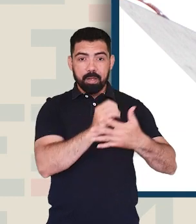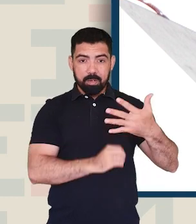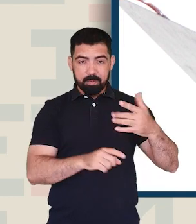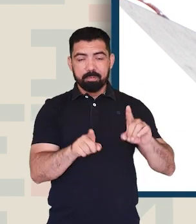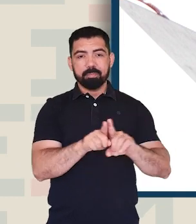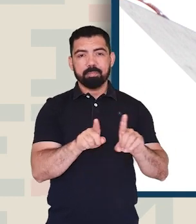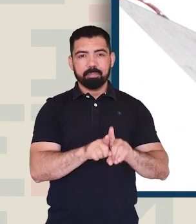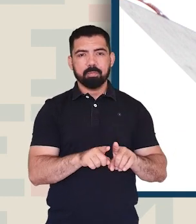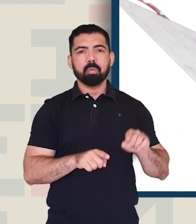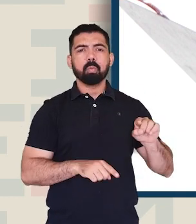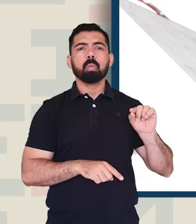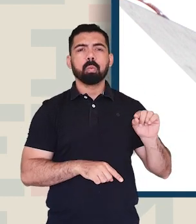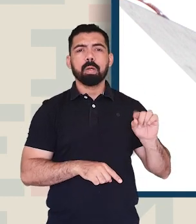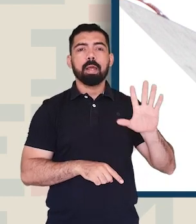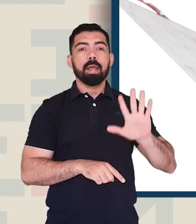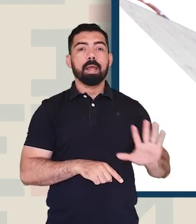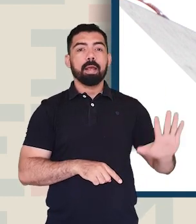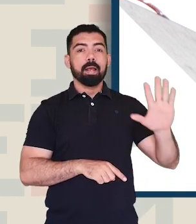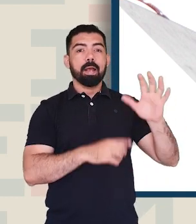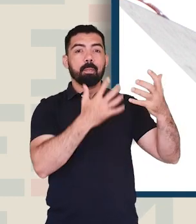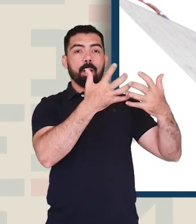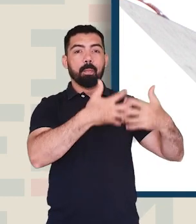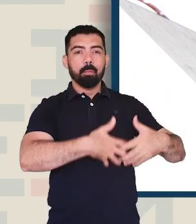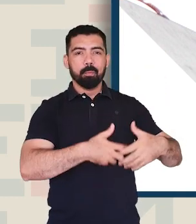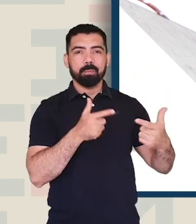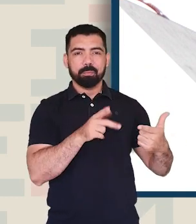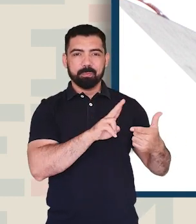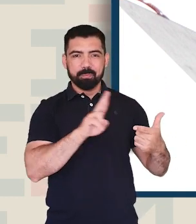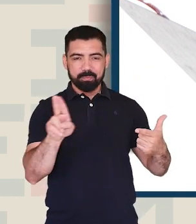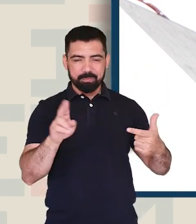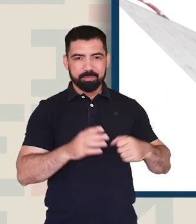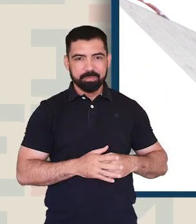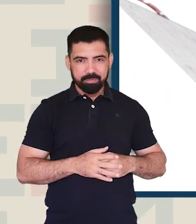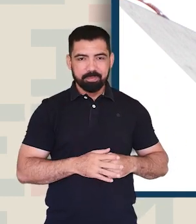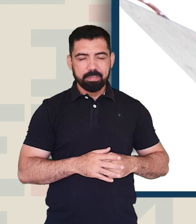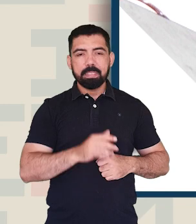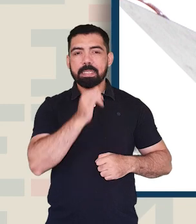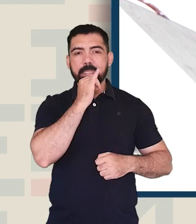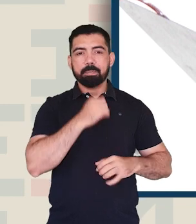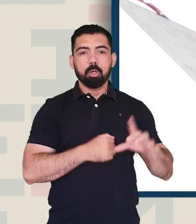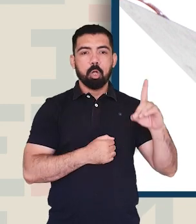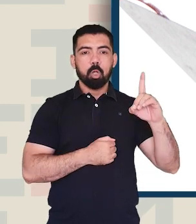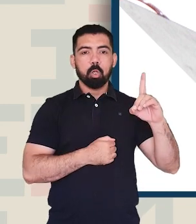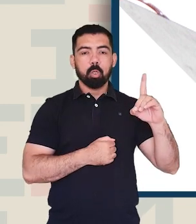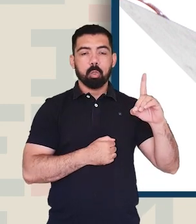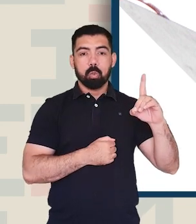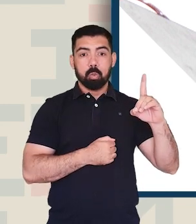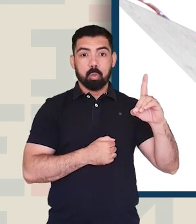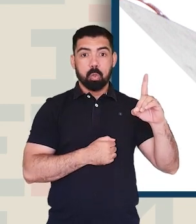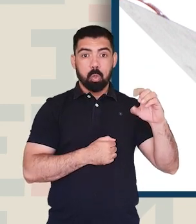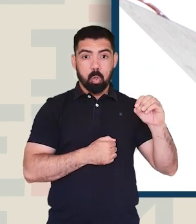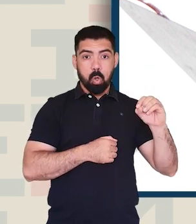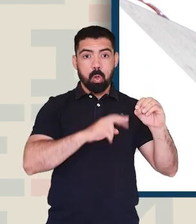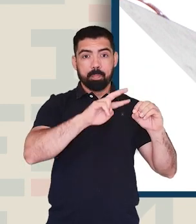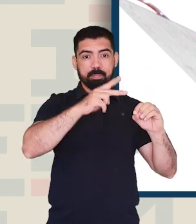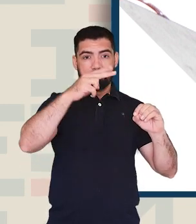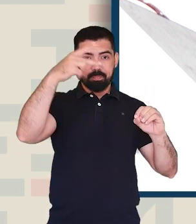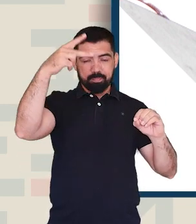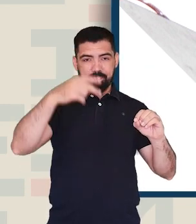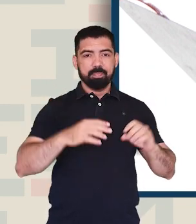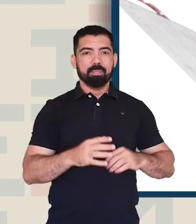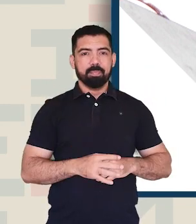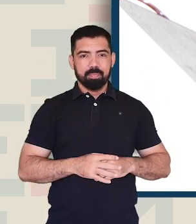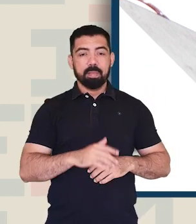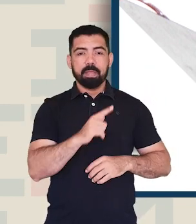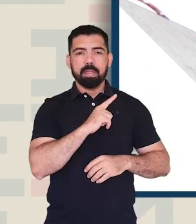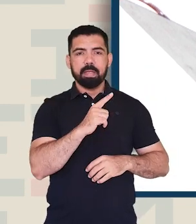Certo? Então, isso é chamado de campo harmônico, né? O campo harmônico da escala de Dó, por exemplo. O campo harmônico de Dó maior, ele tem os